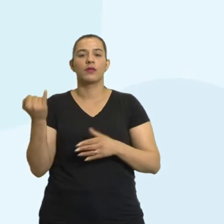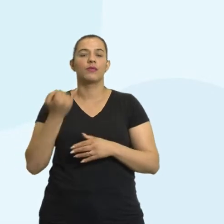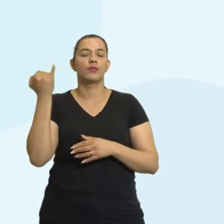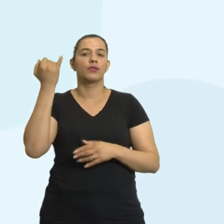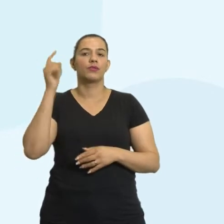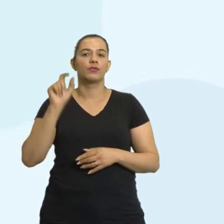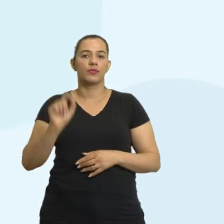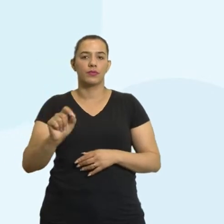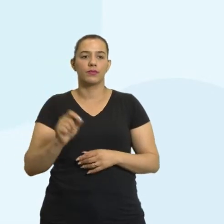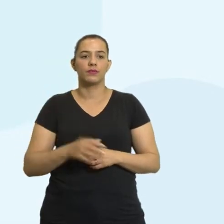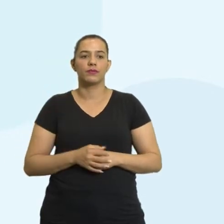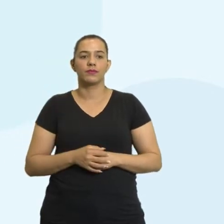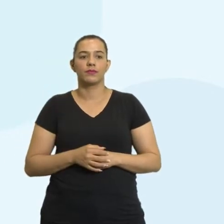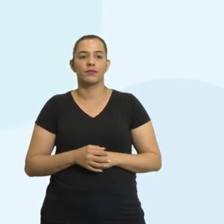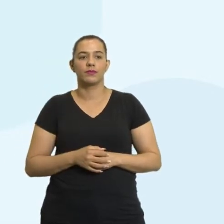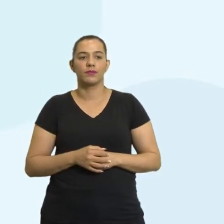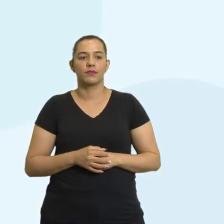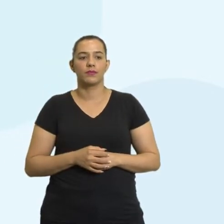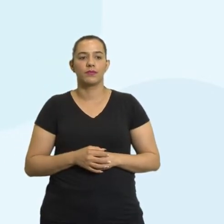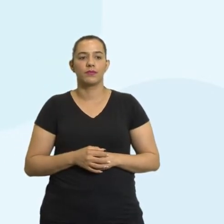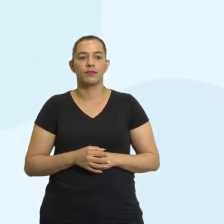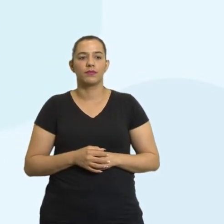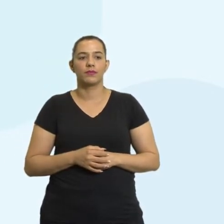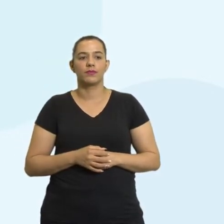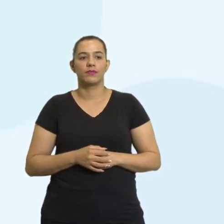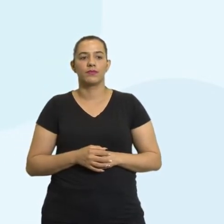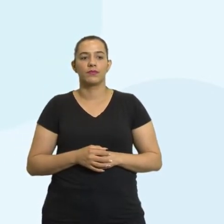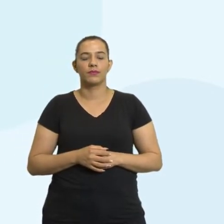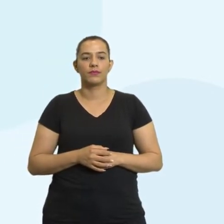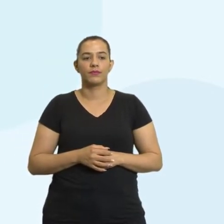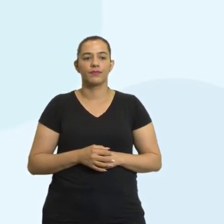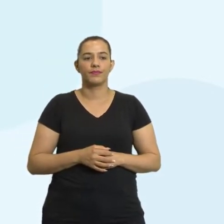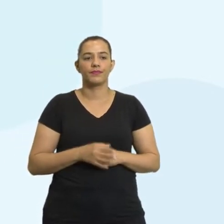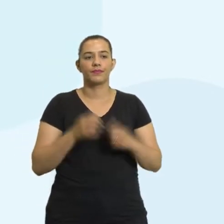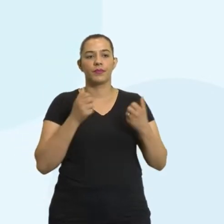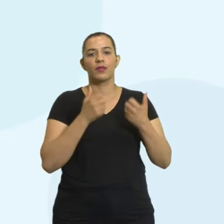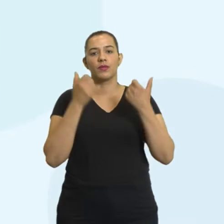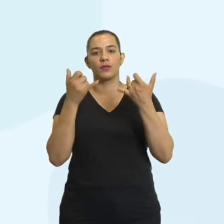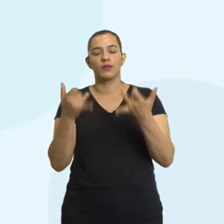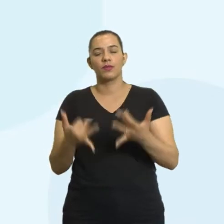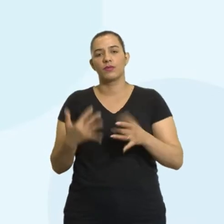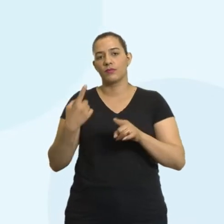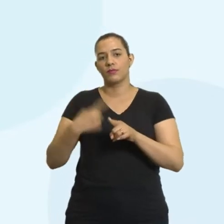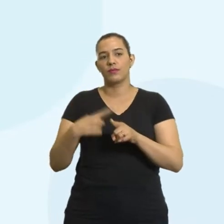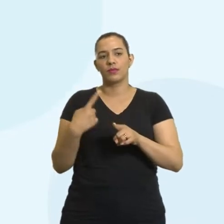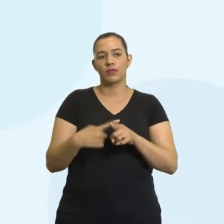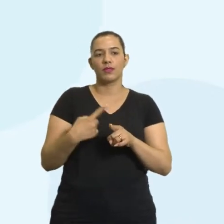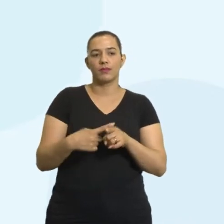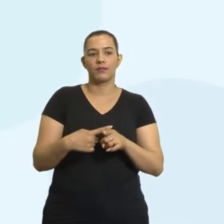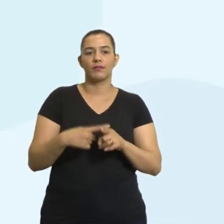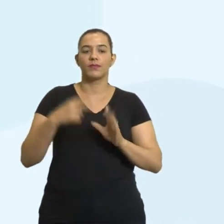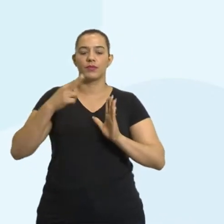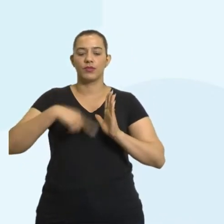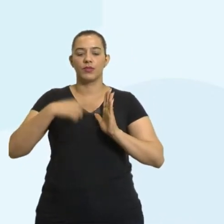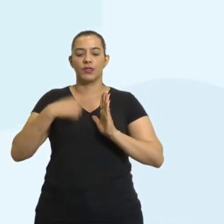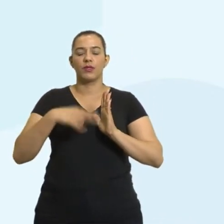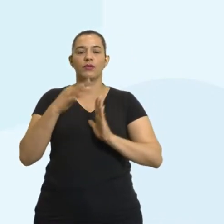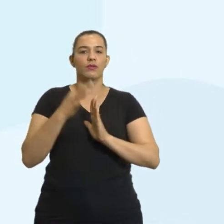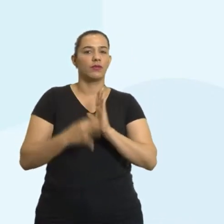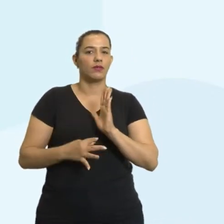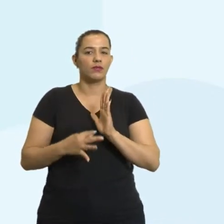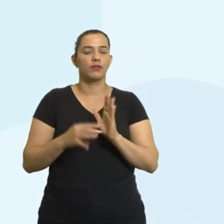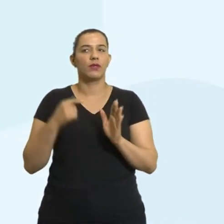fundamental? É sempre importante explicar o porquê de ler aquele texto, né?